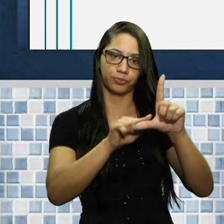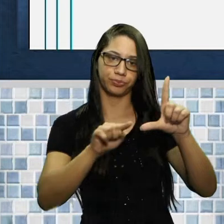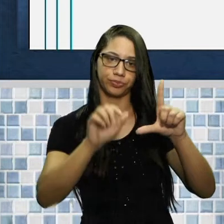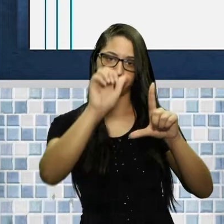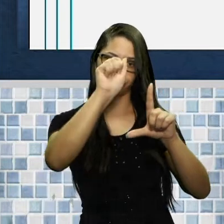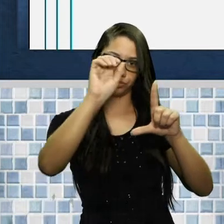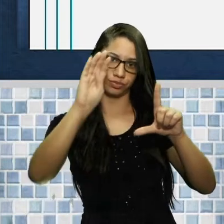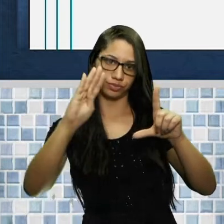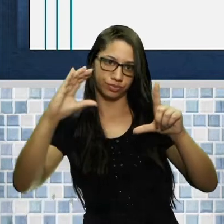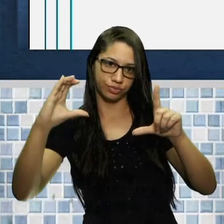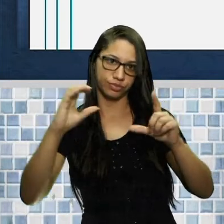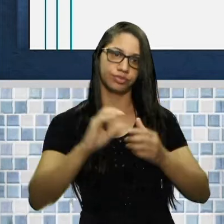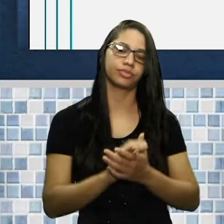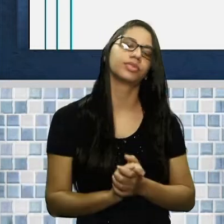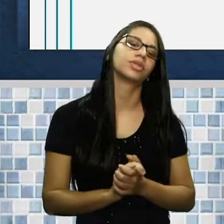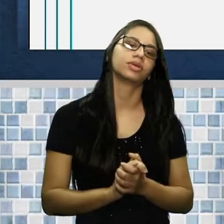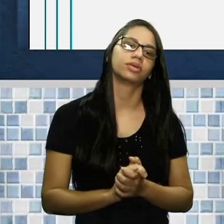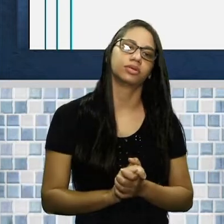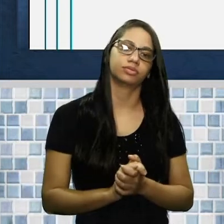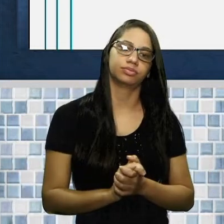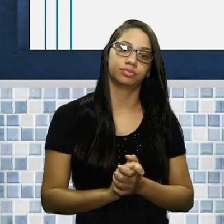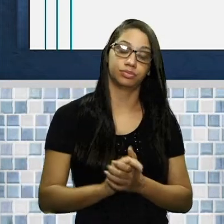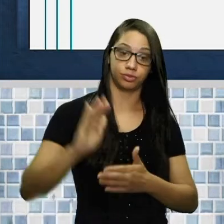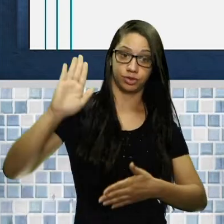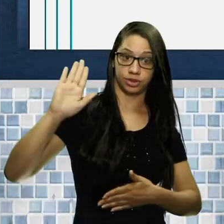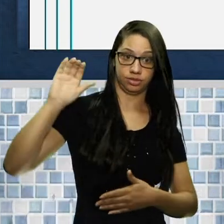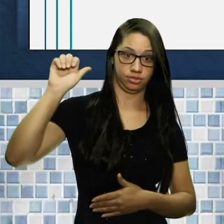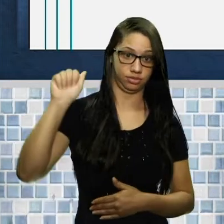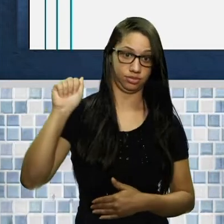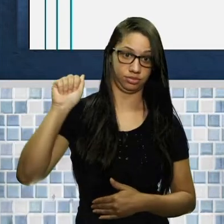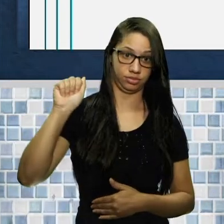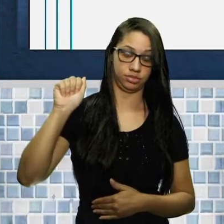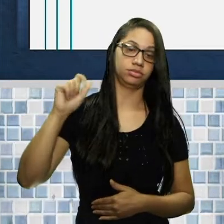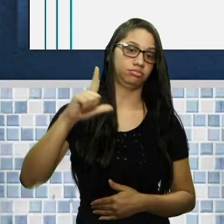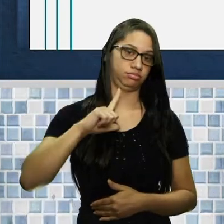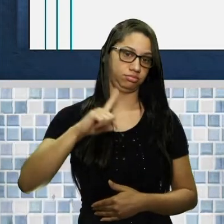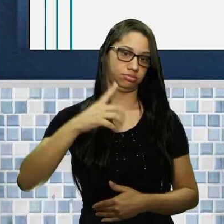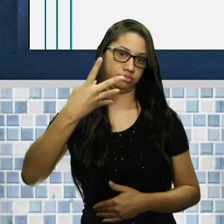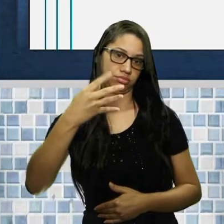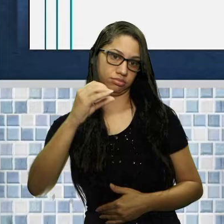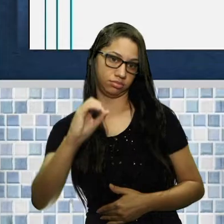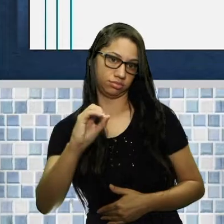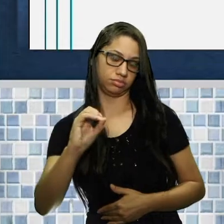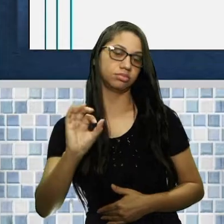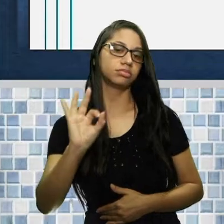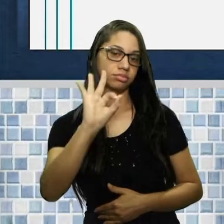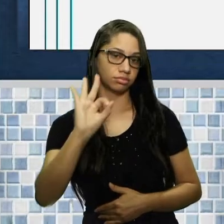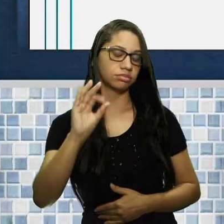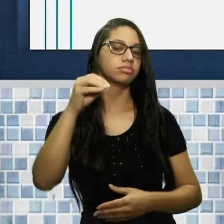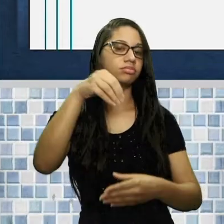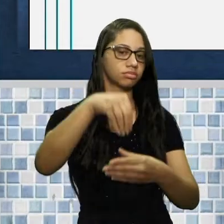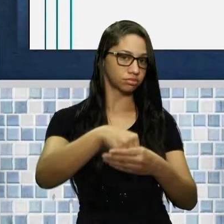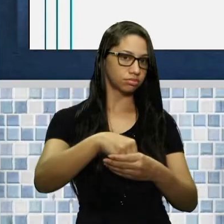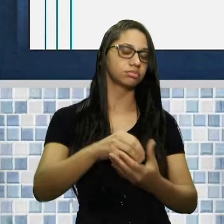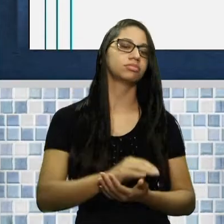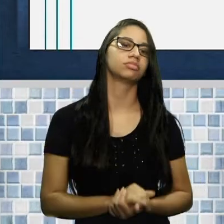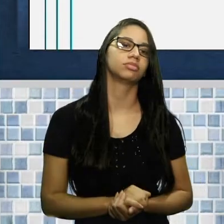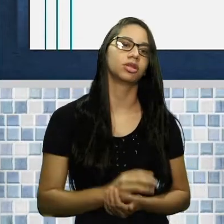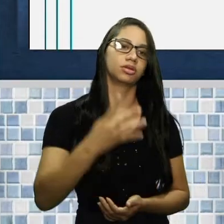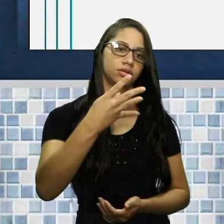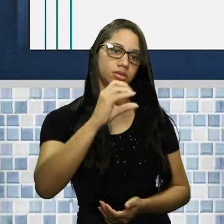B e o candidato C. Observe, o candidato A teve 40% dos votos. Então vamos fazer os